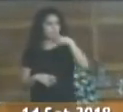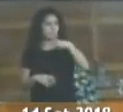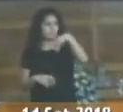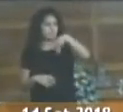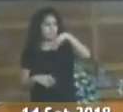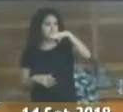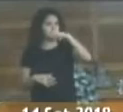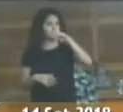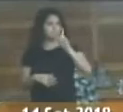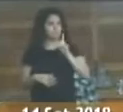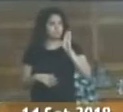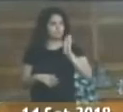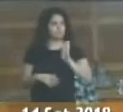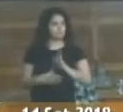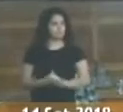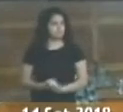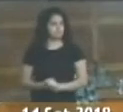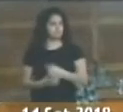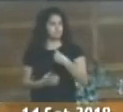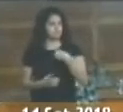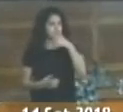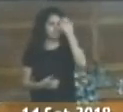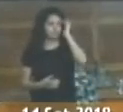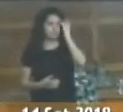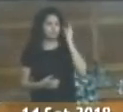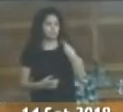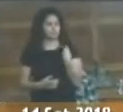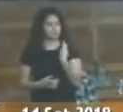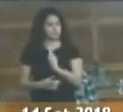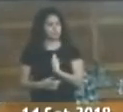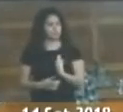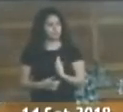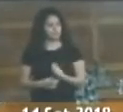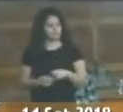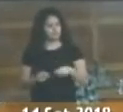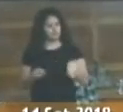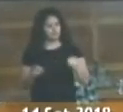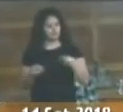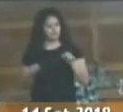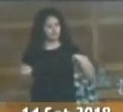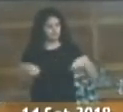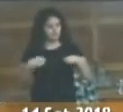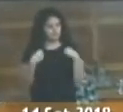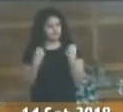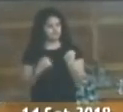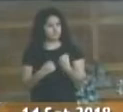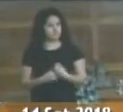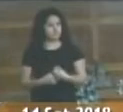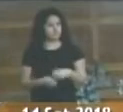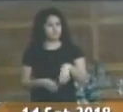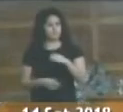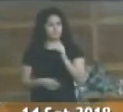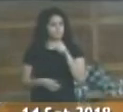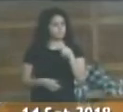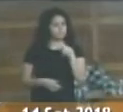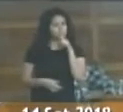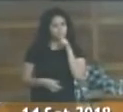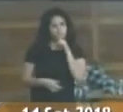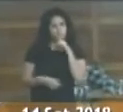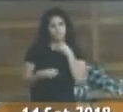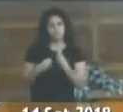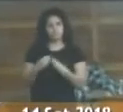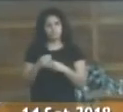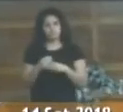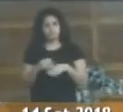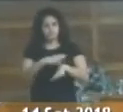nessa audiência pública de hoje. Então, acho que a gente sai daqui duplamente fortalecido. É de entristecer a forma que a Ilha Grande está